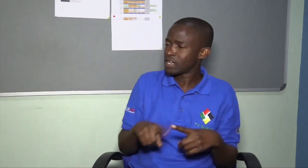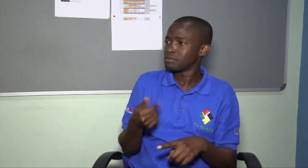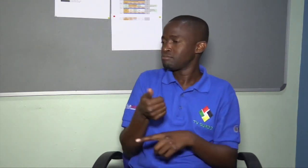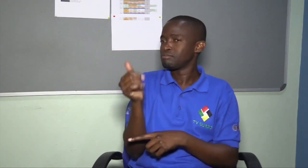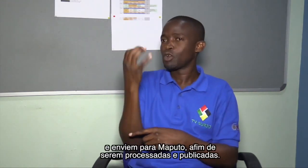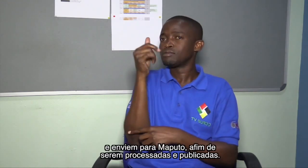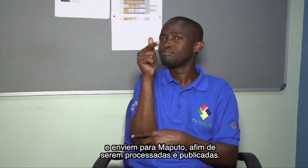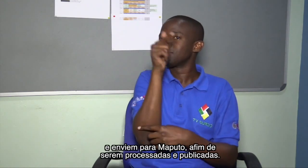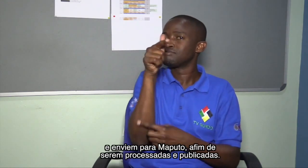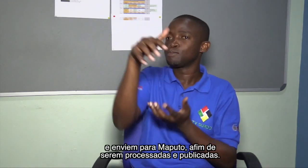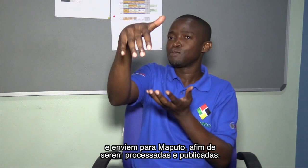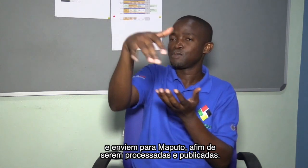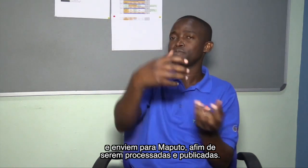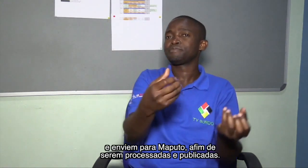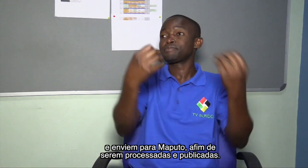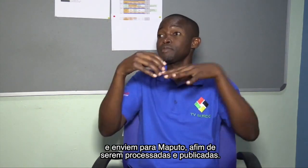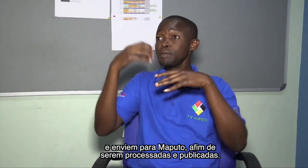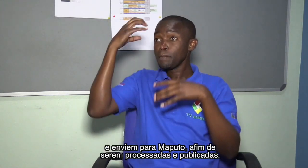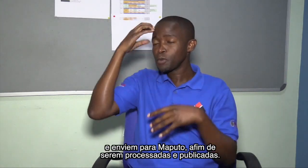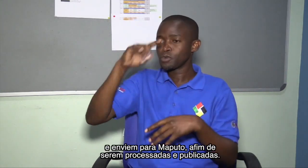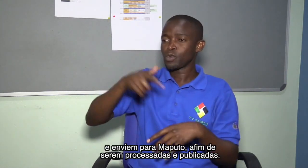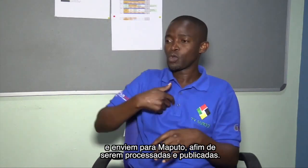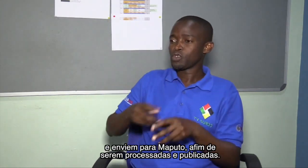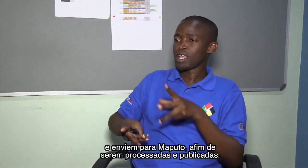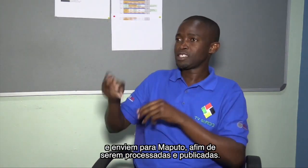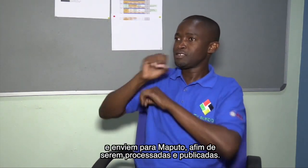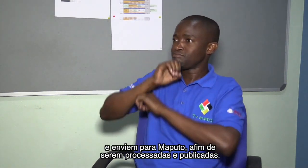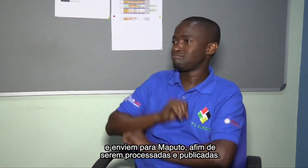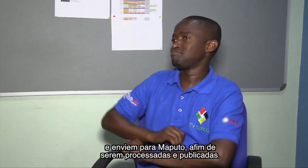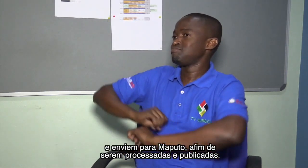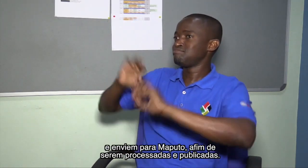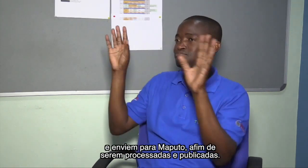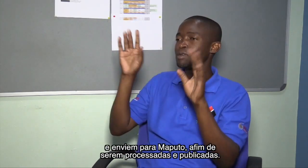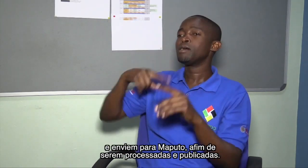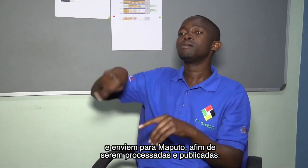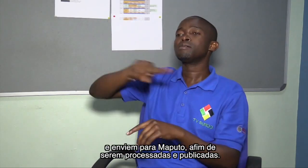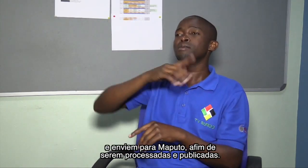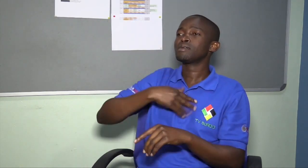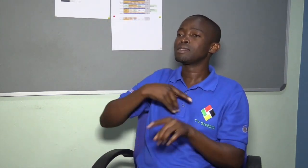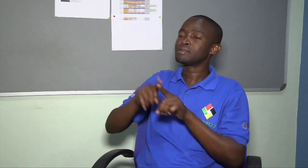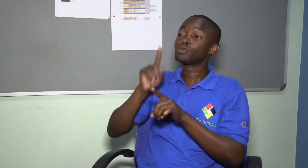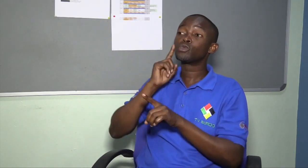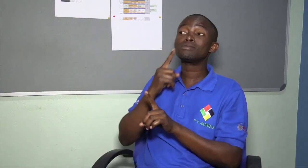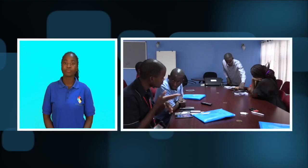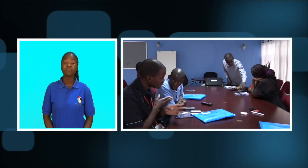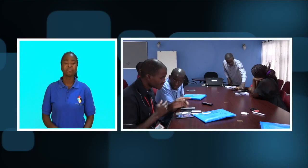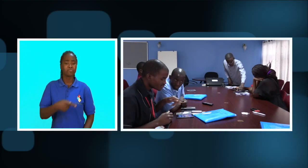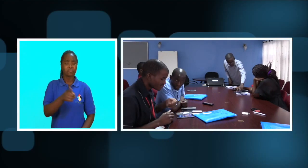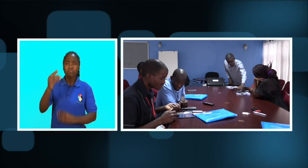que está a acontecer, entre outros aspectos, e poderiam trazer essas informações para Maputo e nós poderíamos editar e